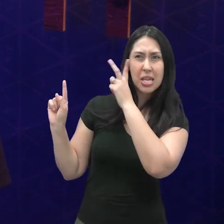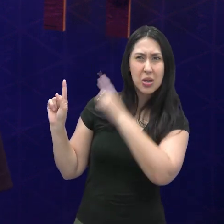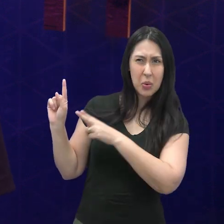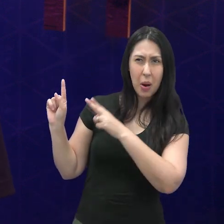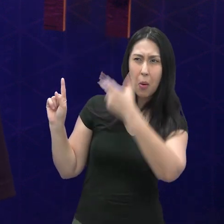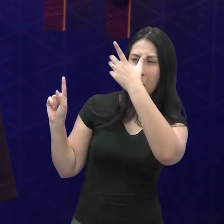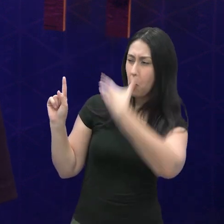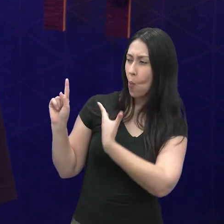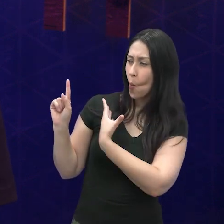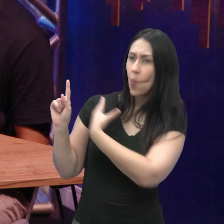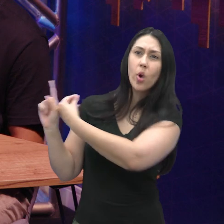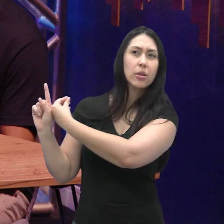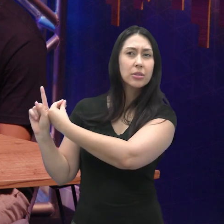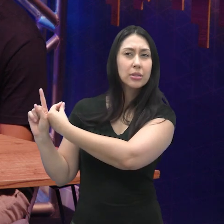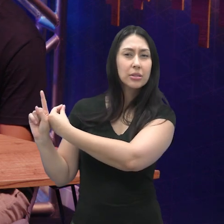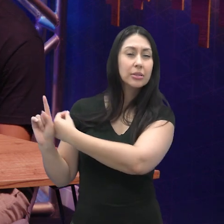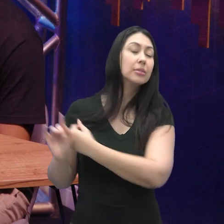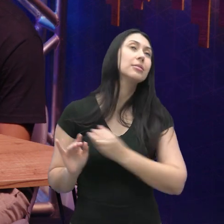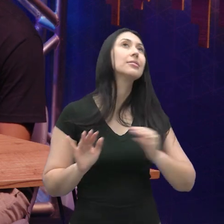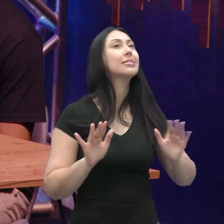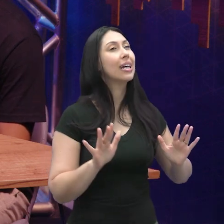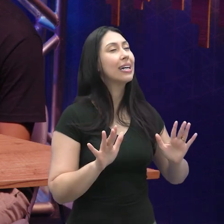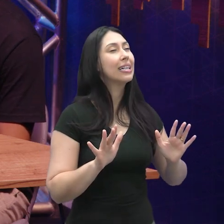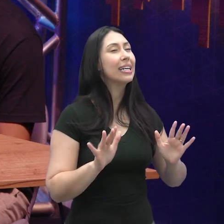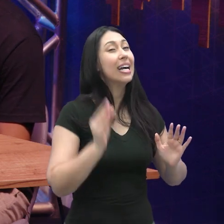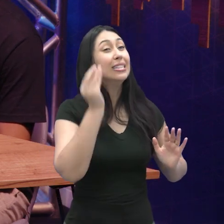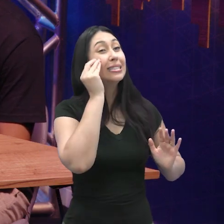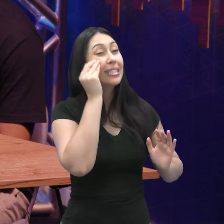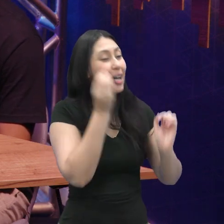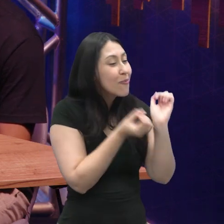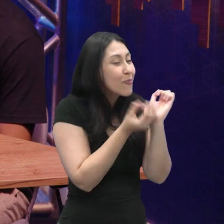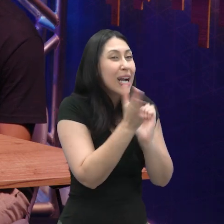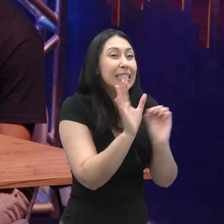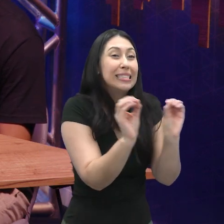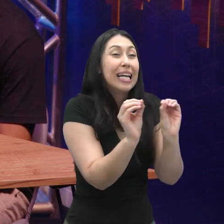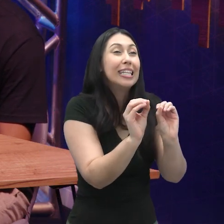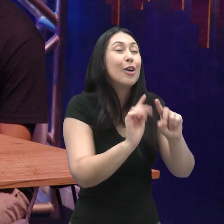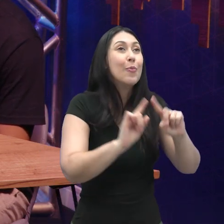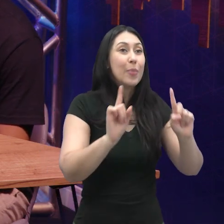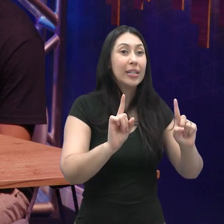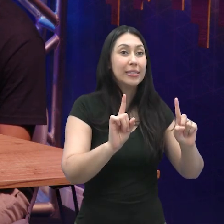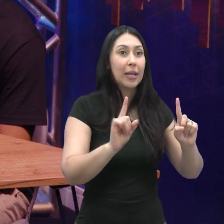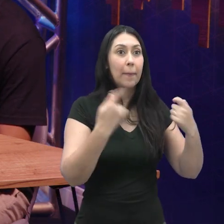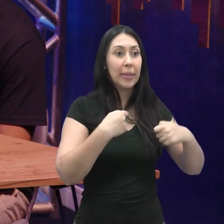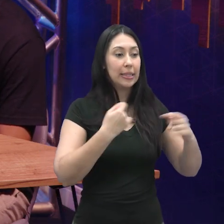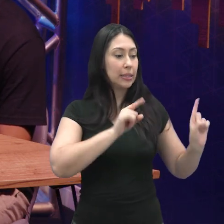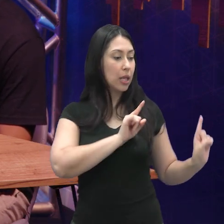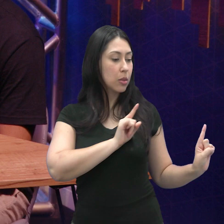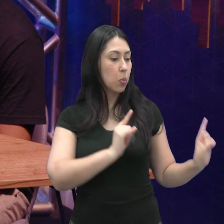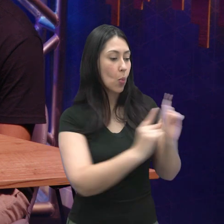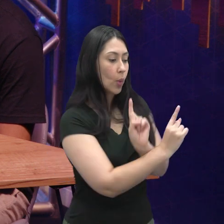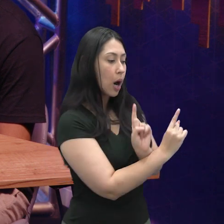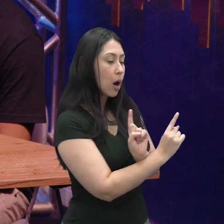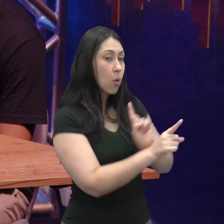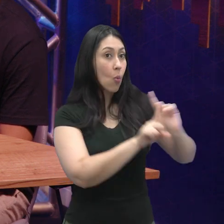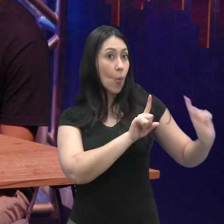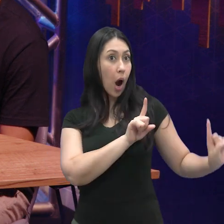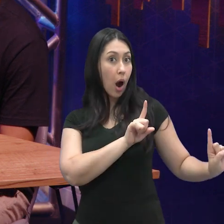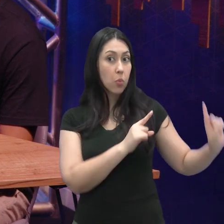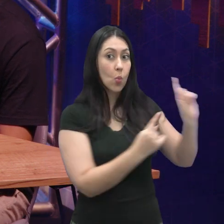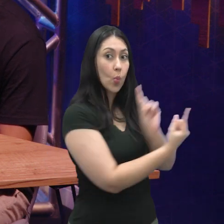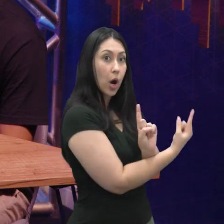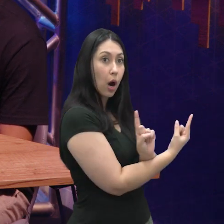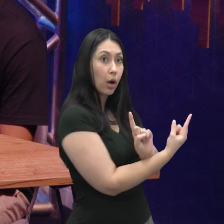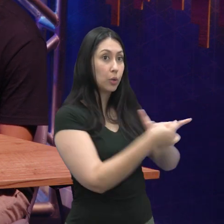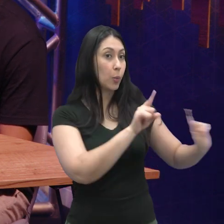seu continuando. Então, e eu vou falar uma coisa aqui sem dar muito spoiler. Na verdade, elas têm que trocar. Elas coexistem.